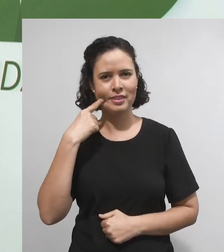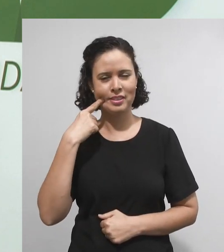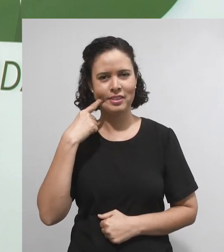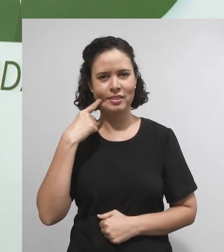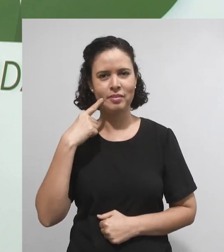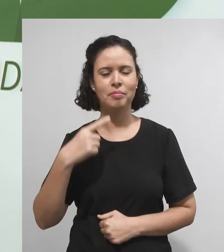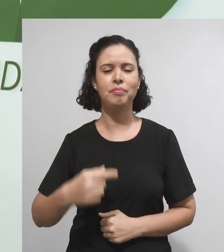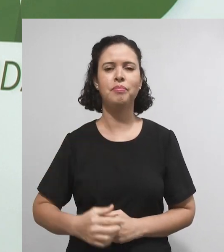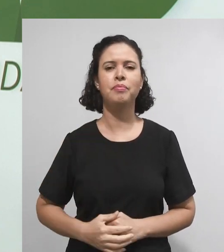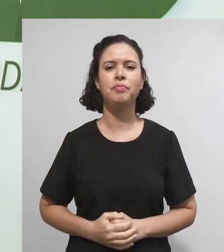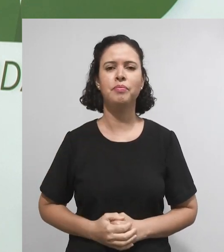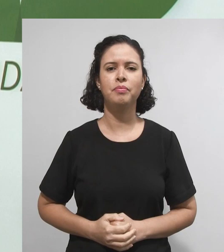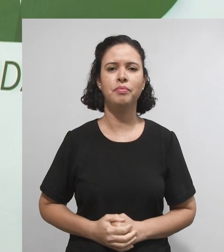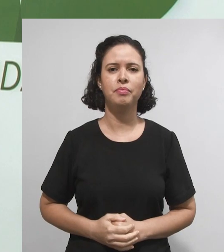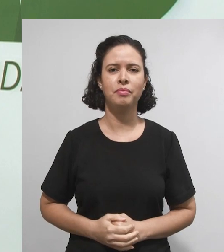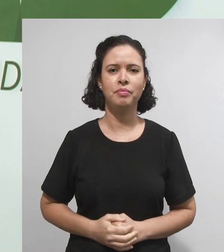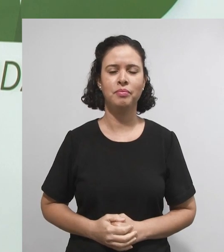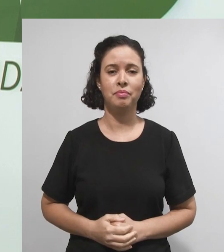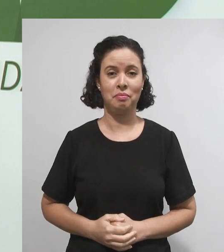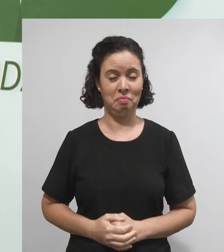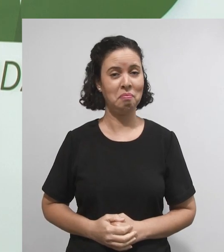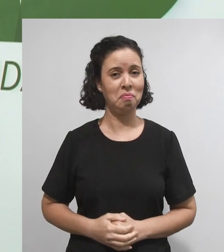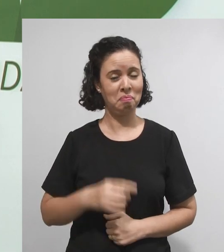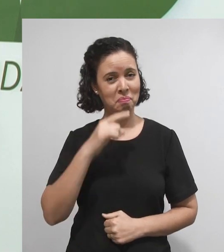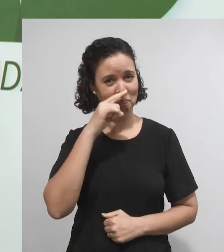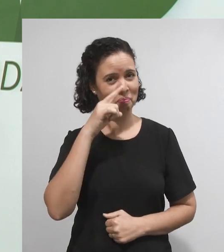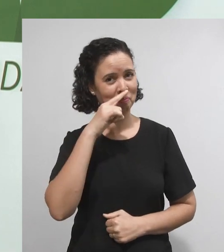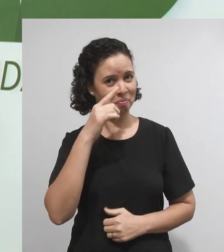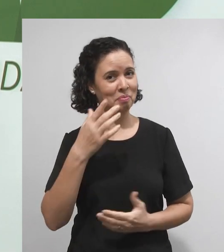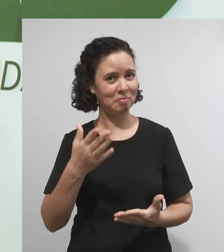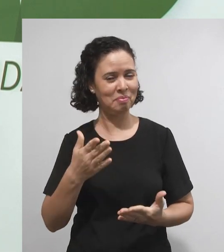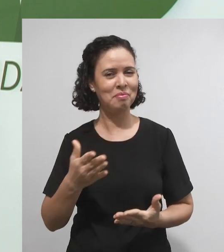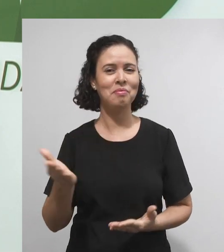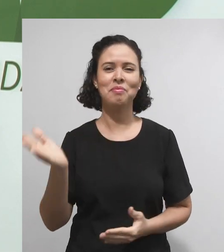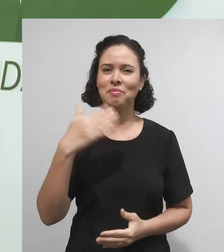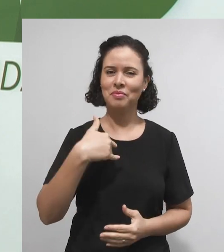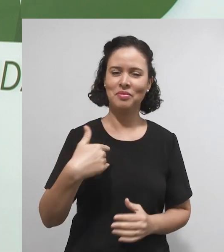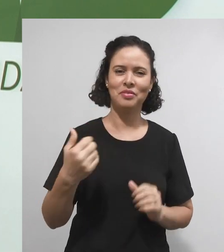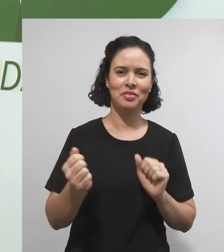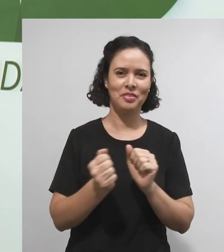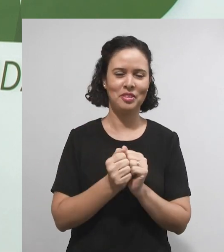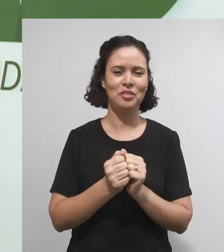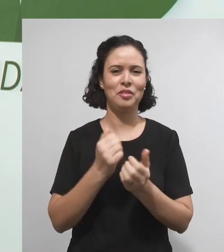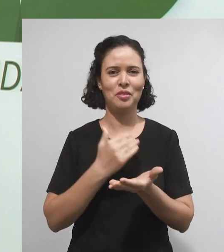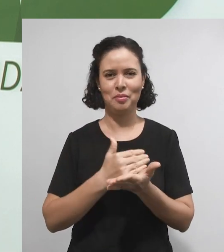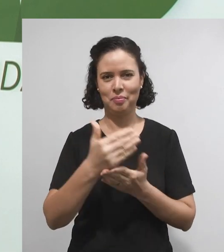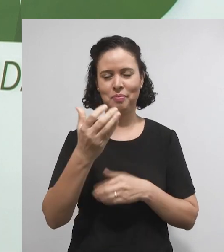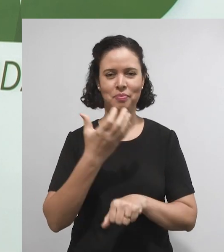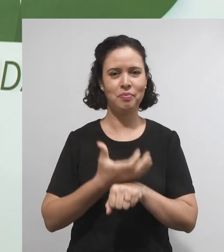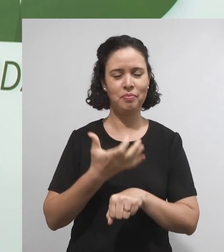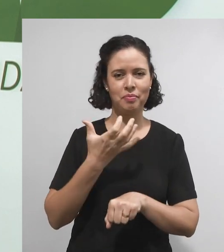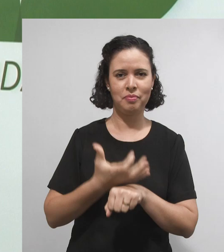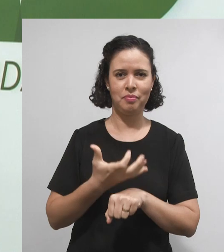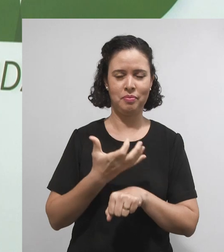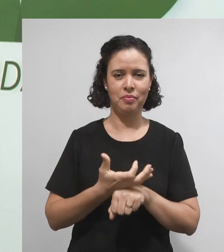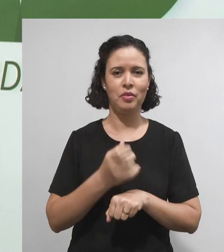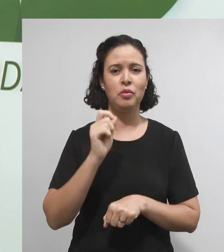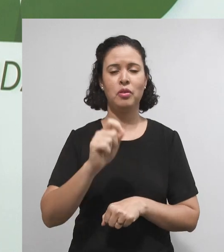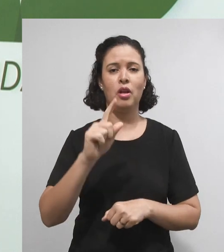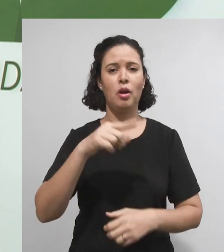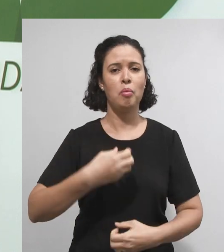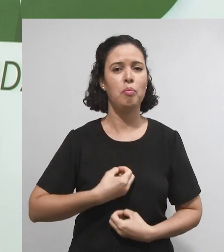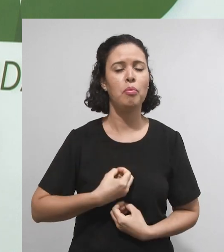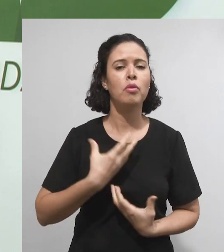sinal e o meu nome é Anabela. Chique, né? E a gente começa a nossa jornada aqui com